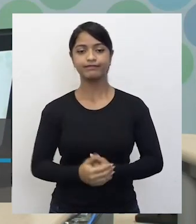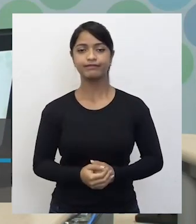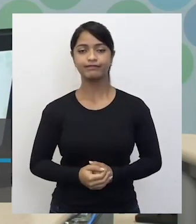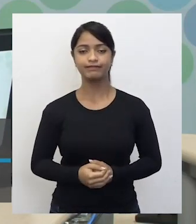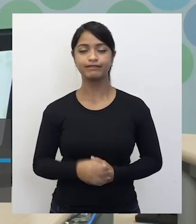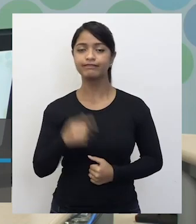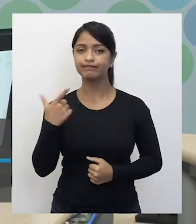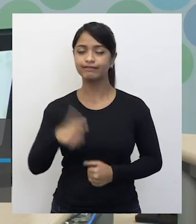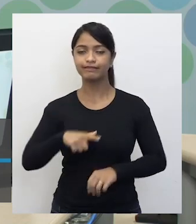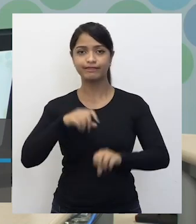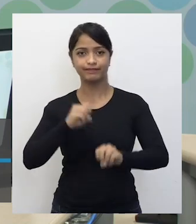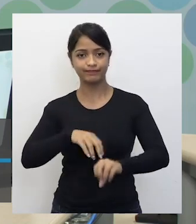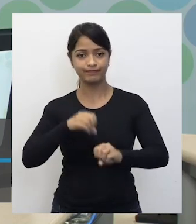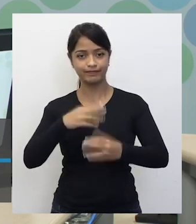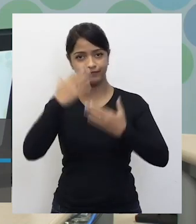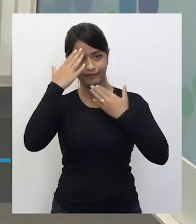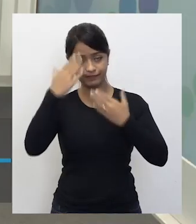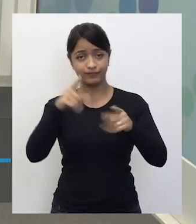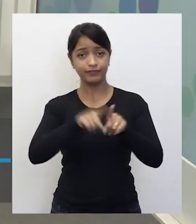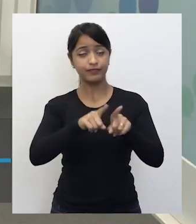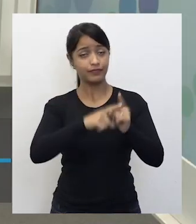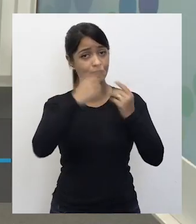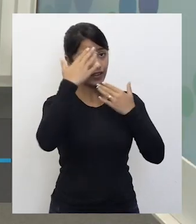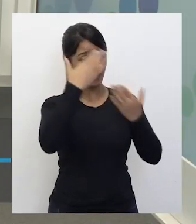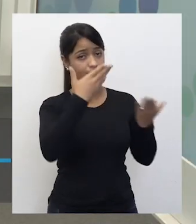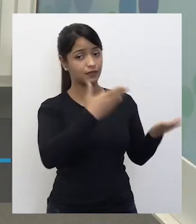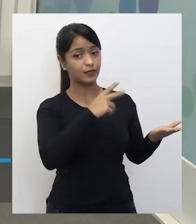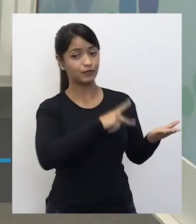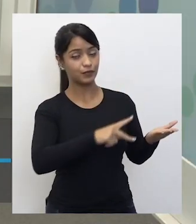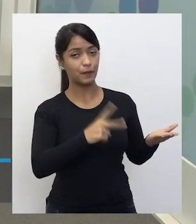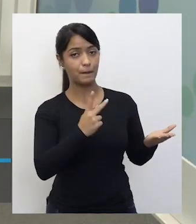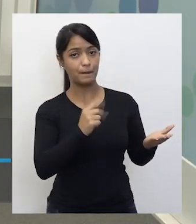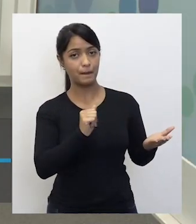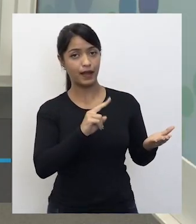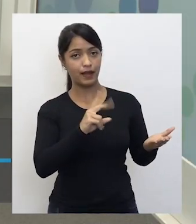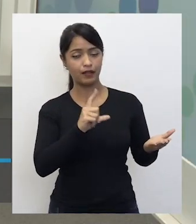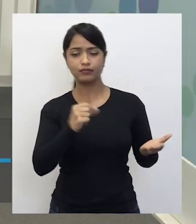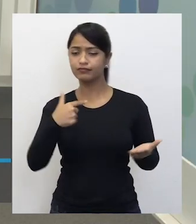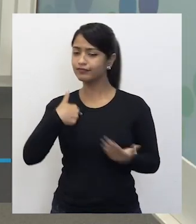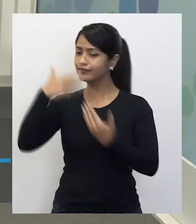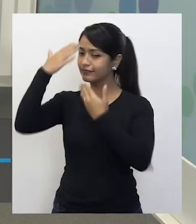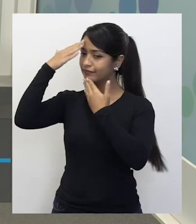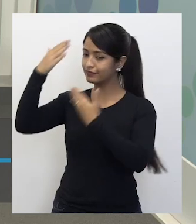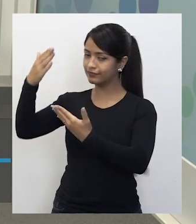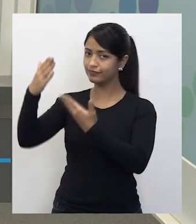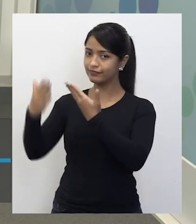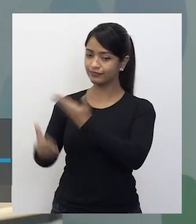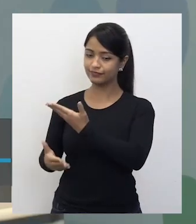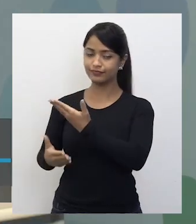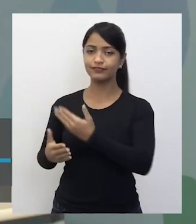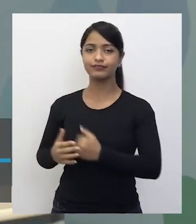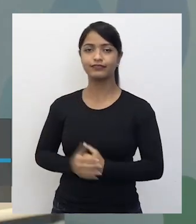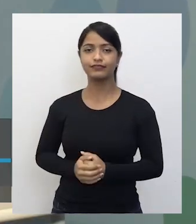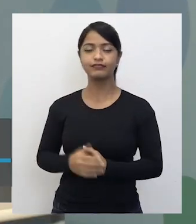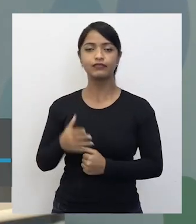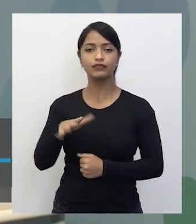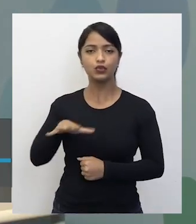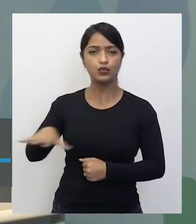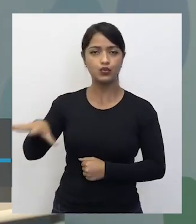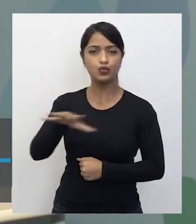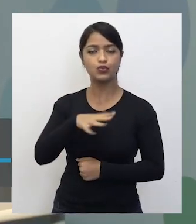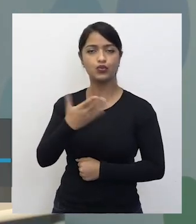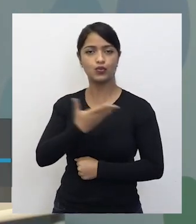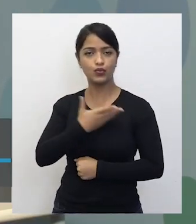uma aula aí. Gostaria de agradecer também a presença do professor Paulo. Eu que agradeço, professora, a participação de vocês, de todos